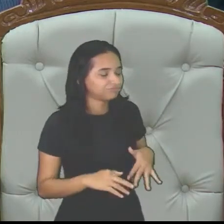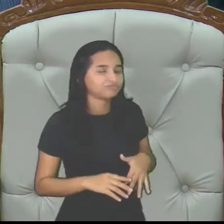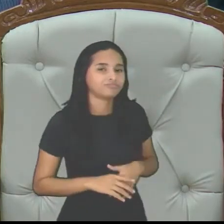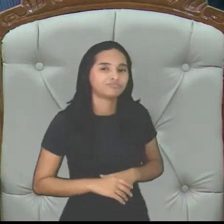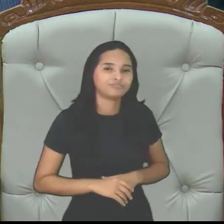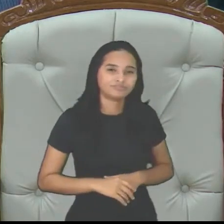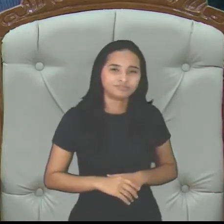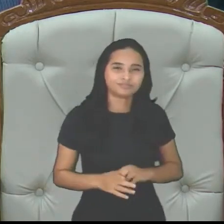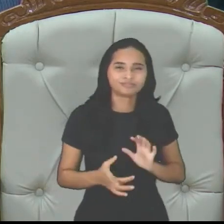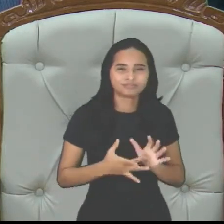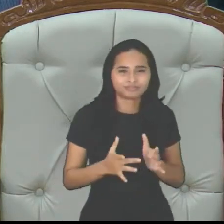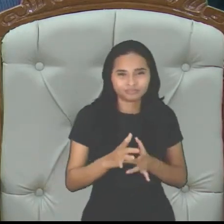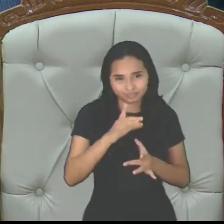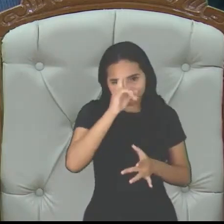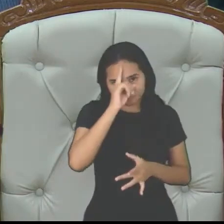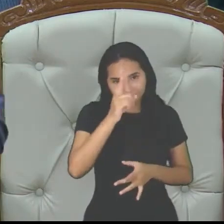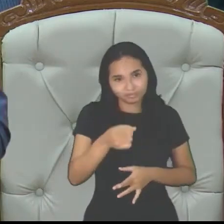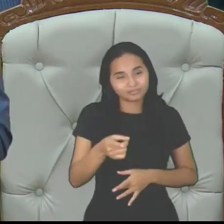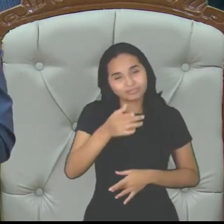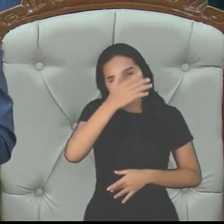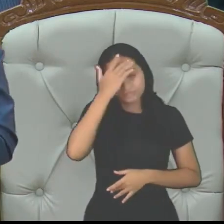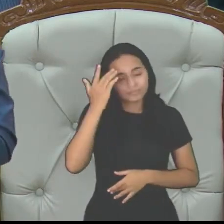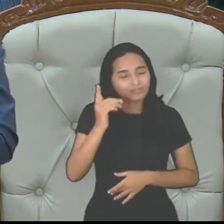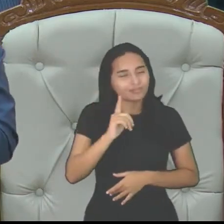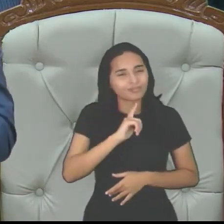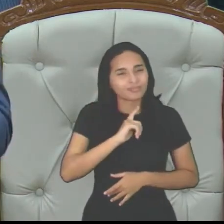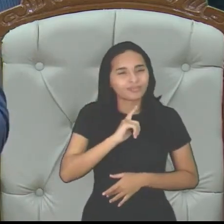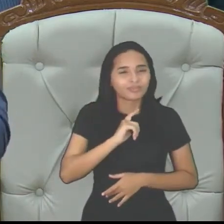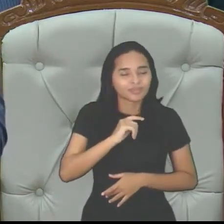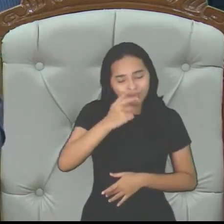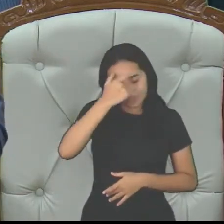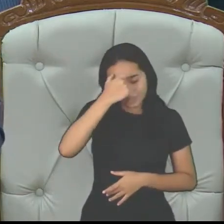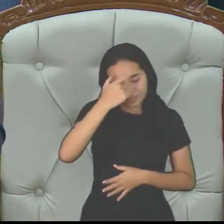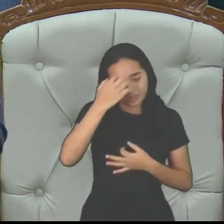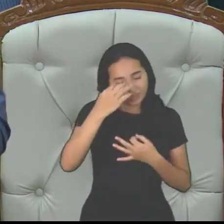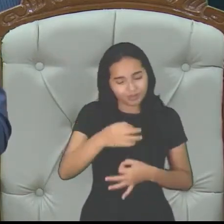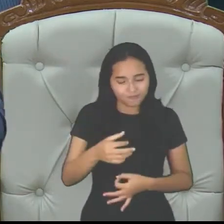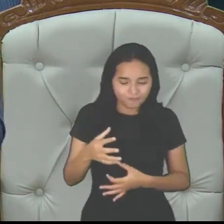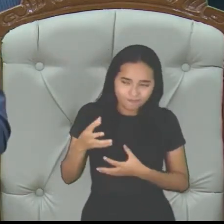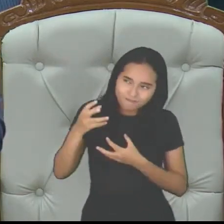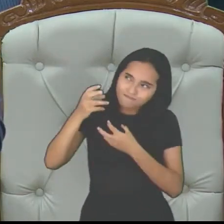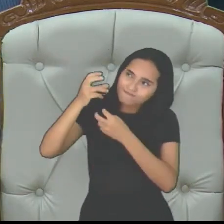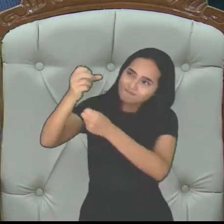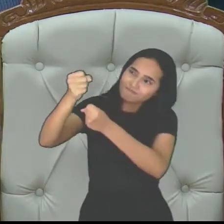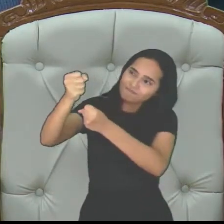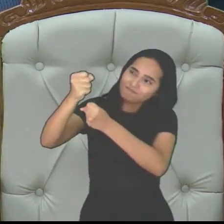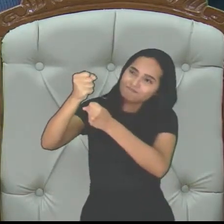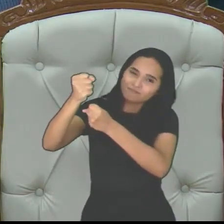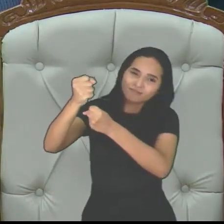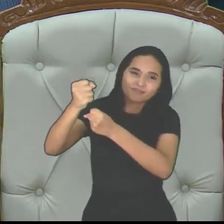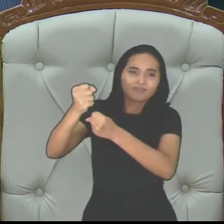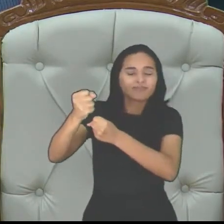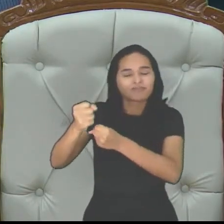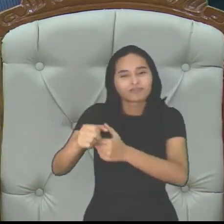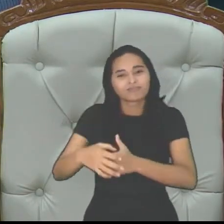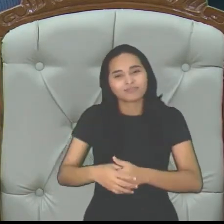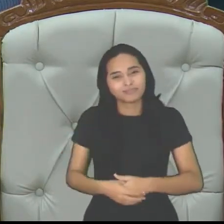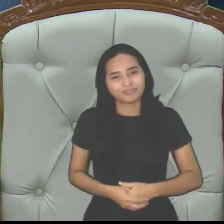Jesus manda que aqueles que têm uma certeza se firmem nesta palavra.